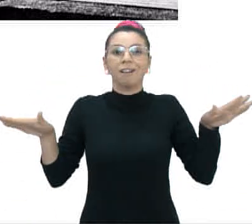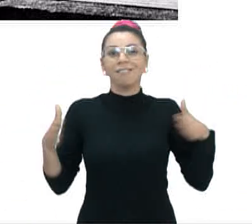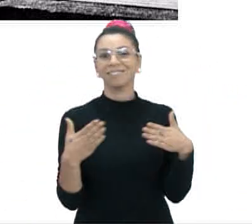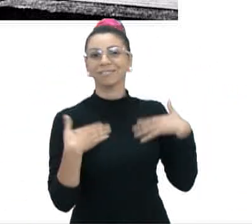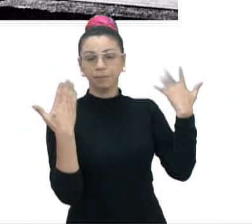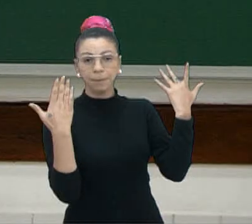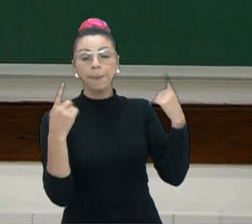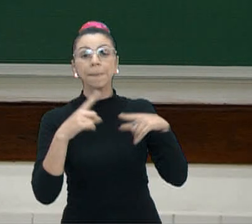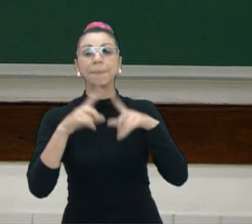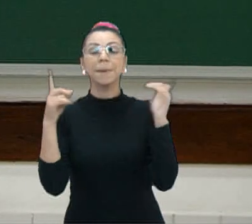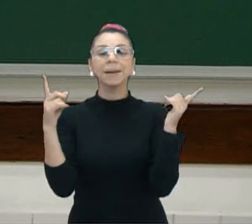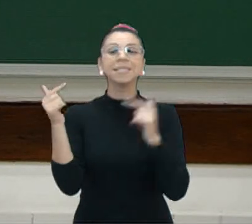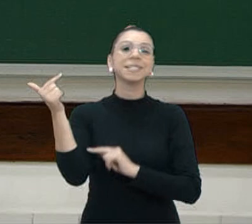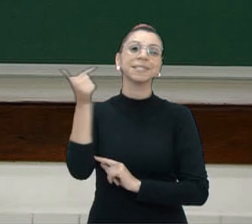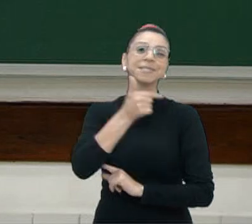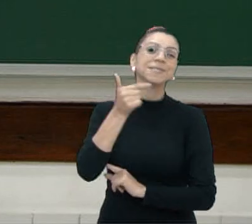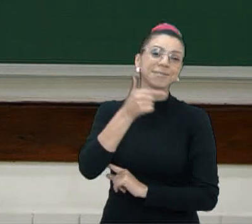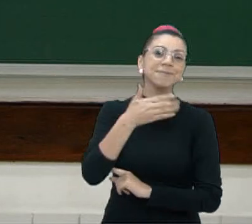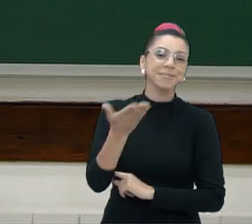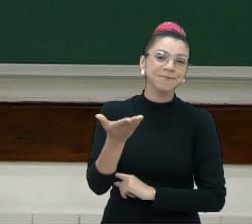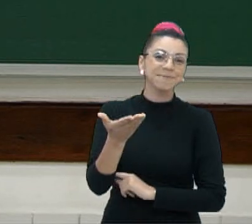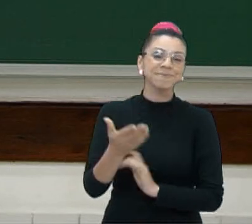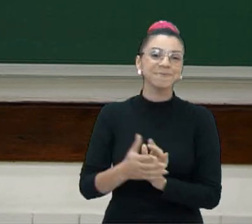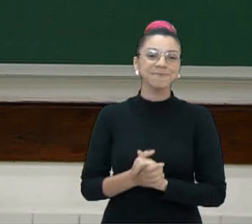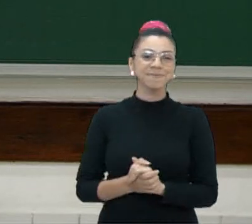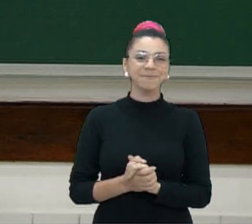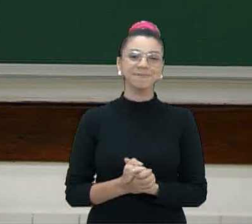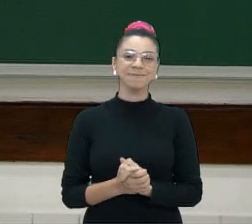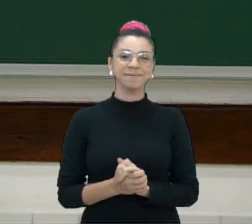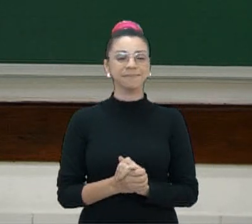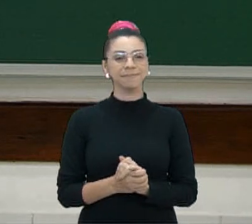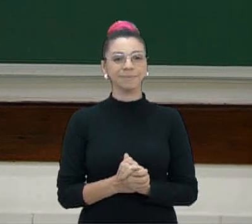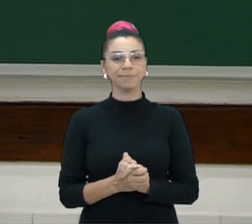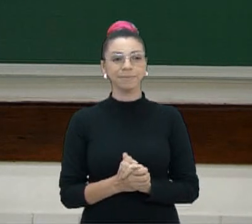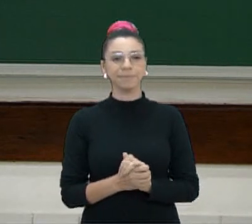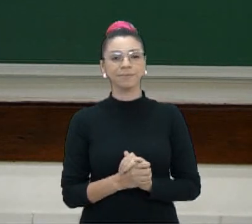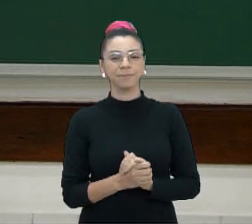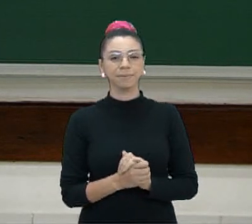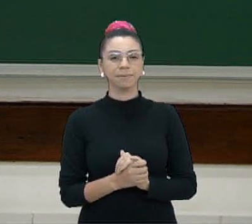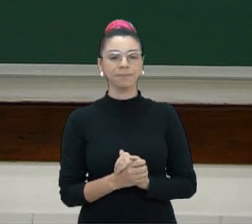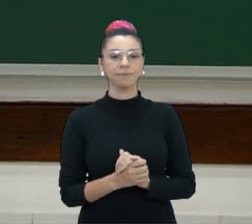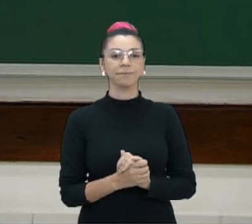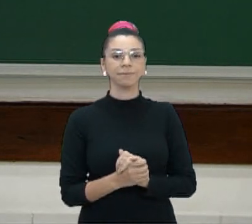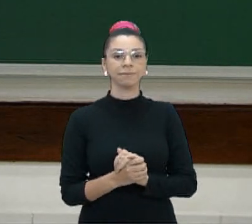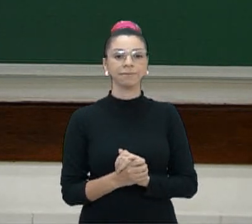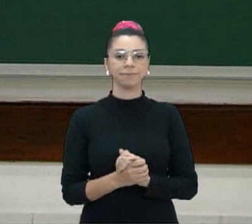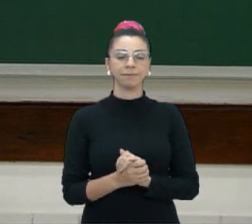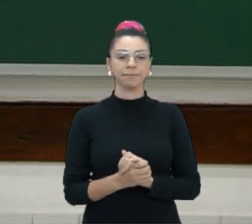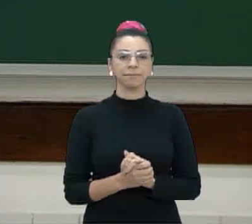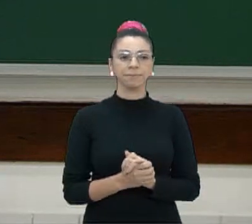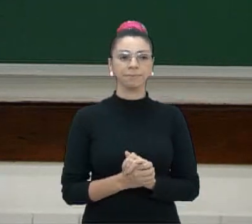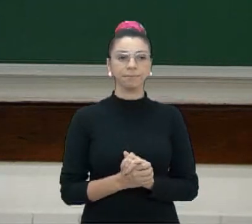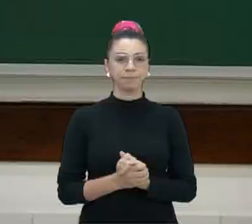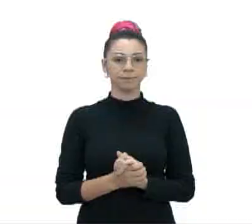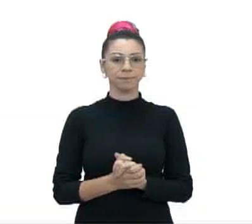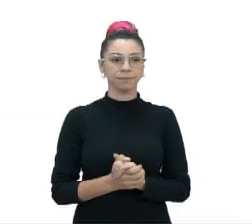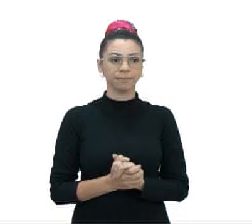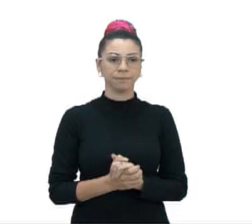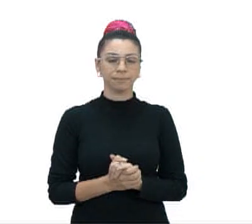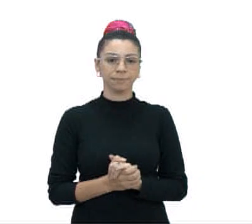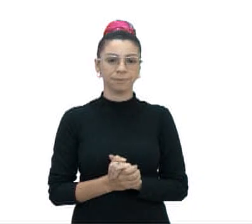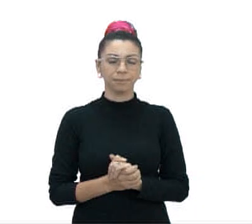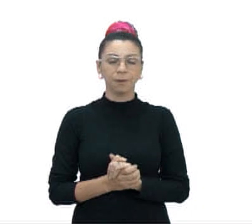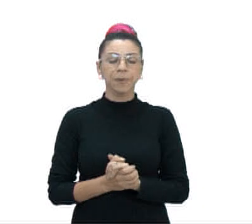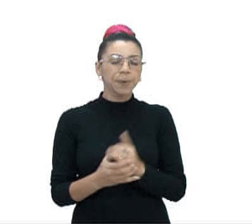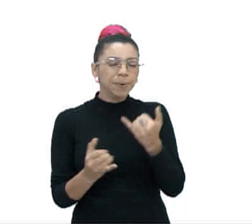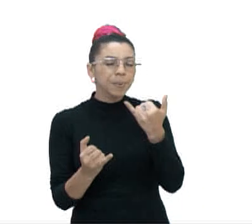surpresa com isso, mas parece que ela se divertiu. Agora, nós temos quase